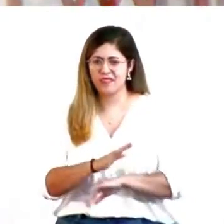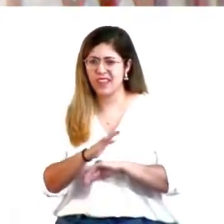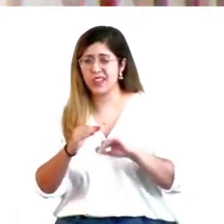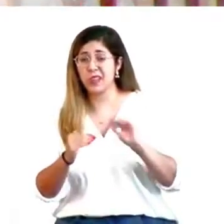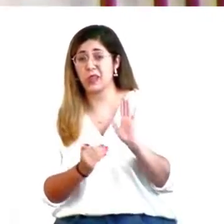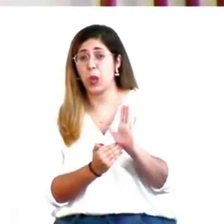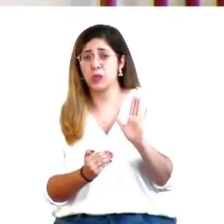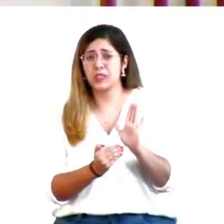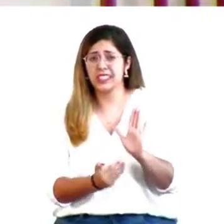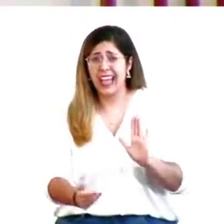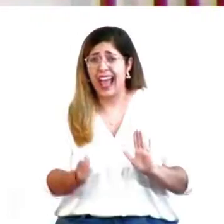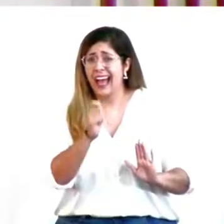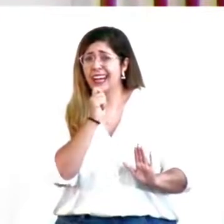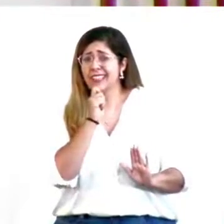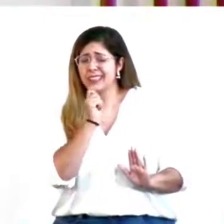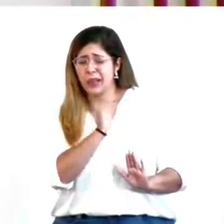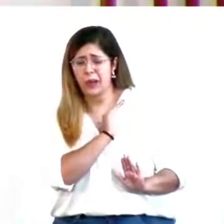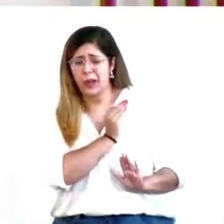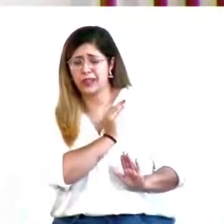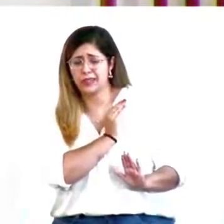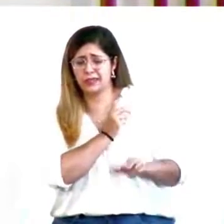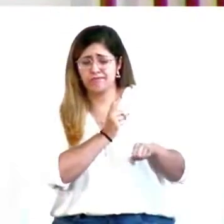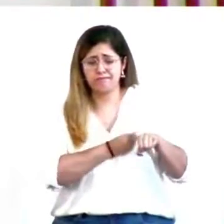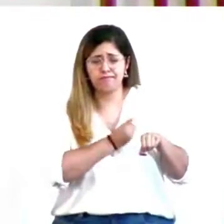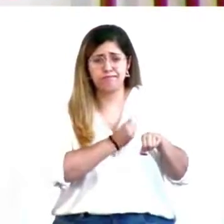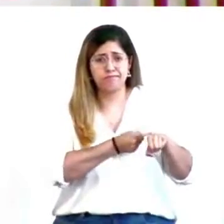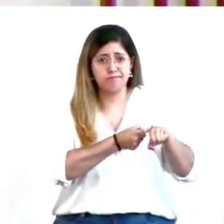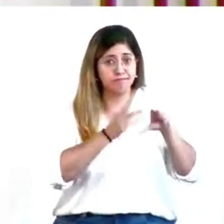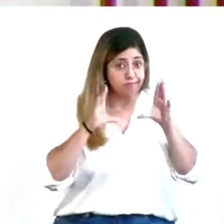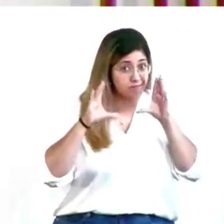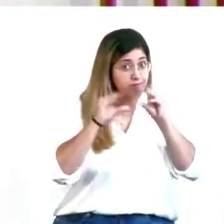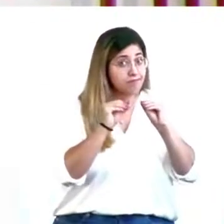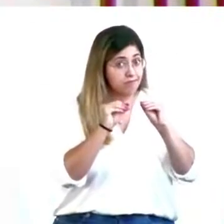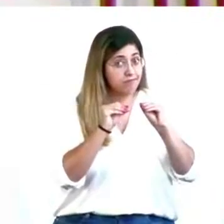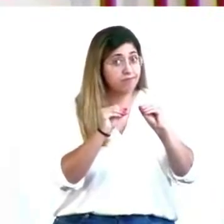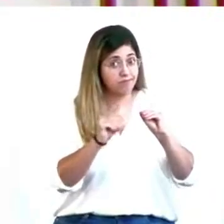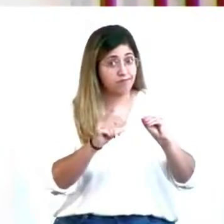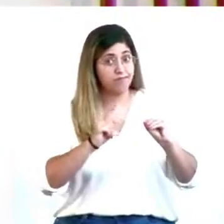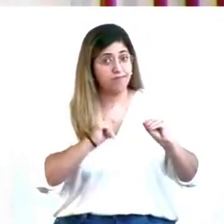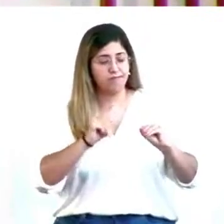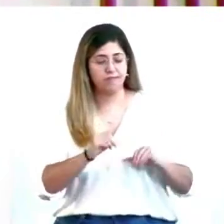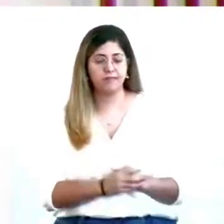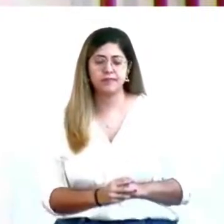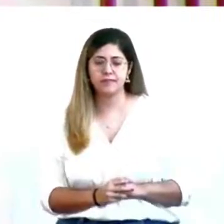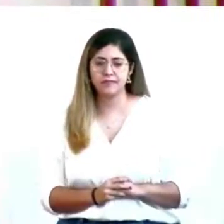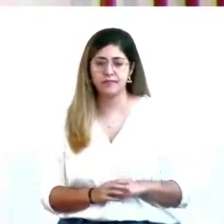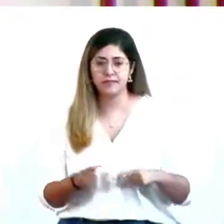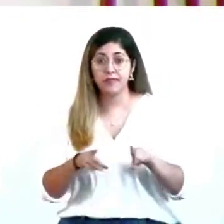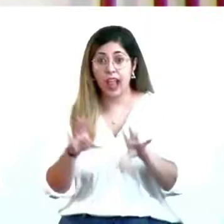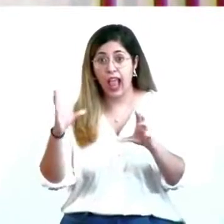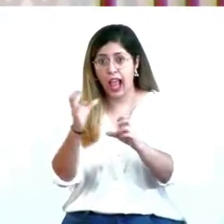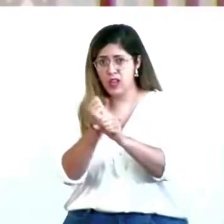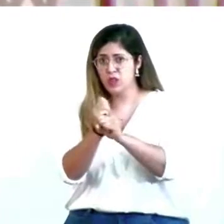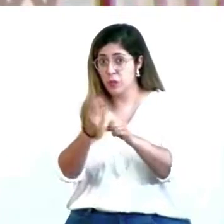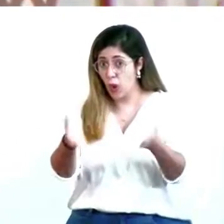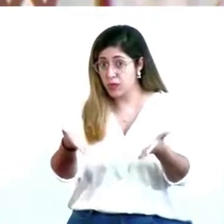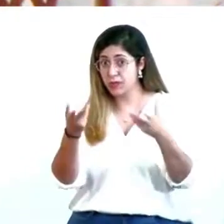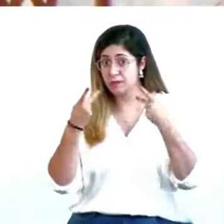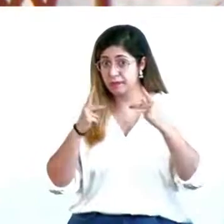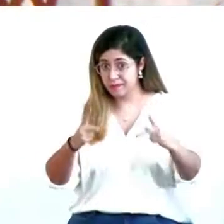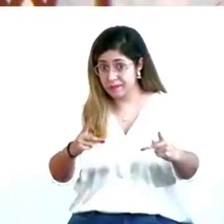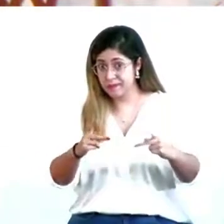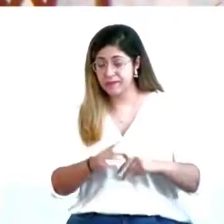ainda estão com os seus corações nas trevas. Isso é o resumo da Escritura.